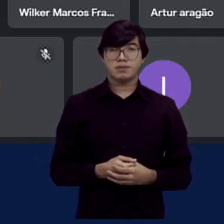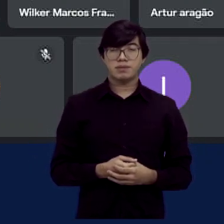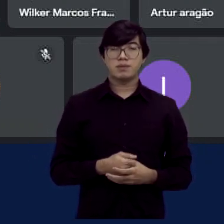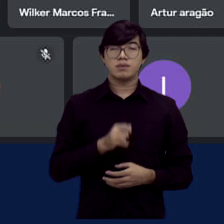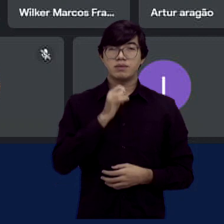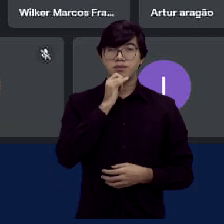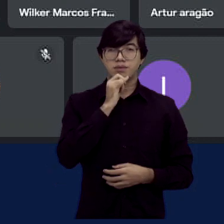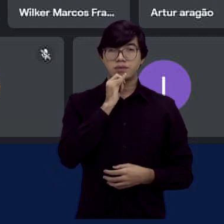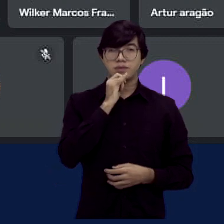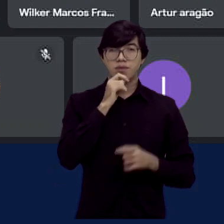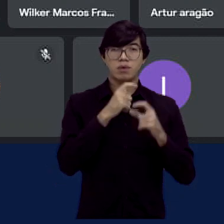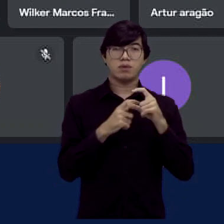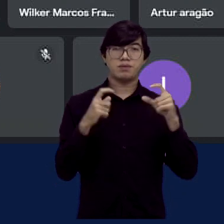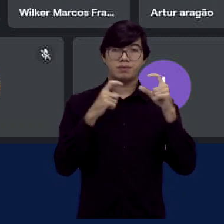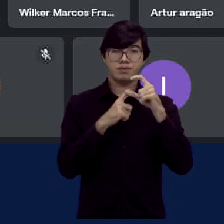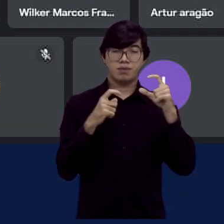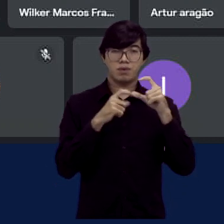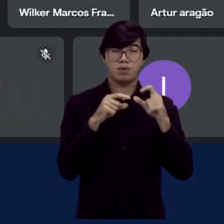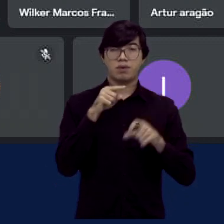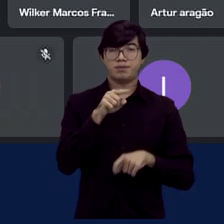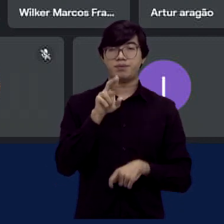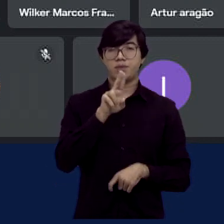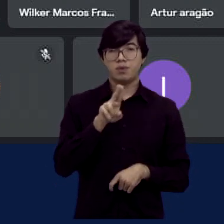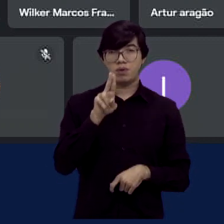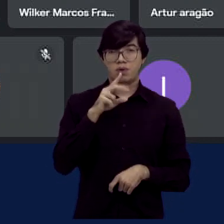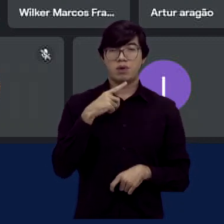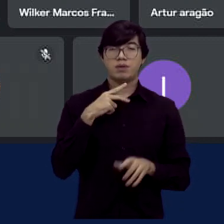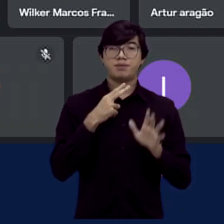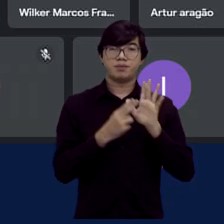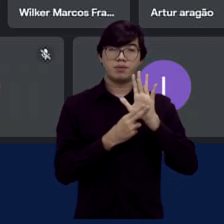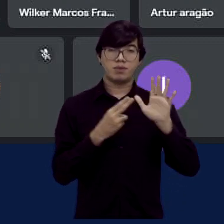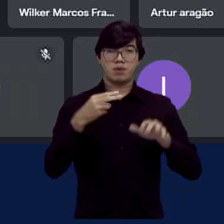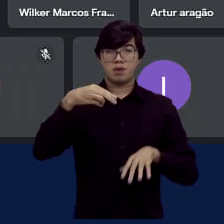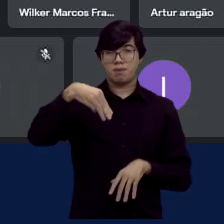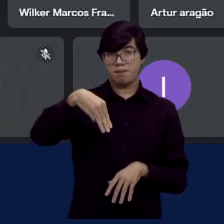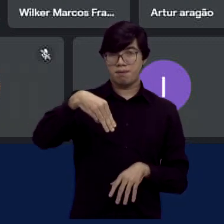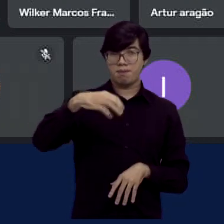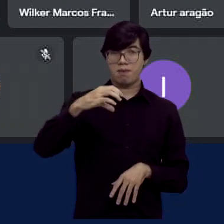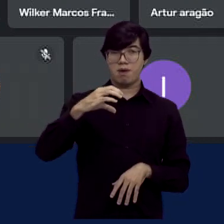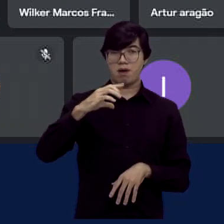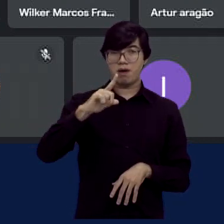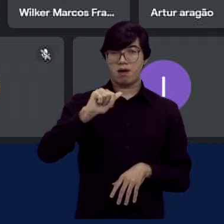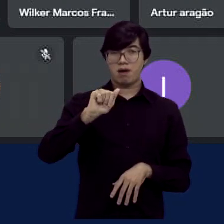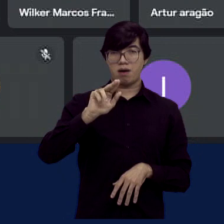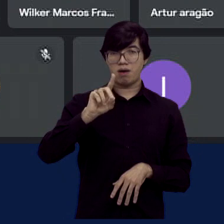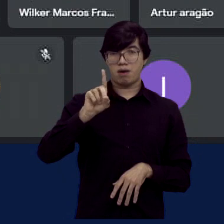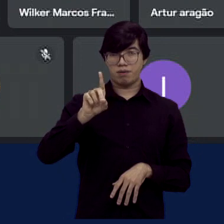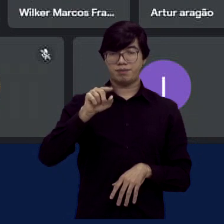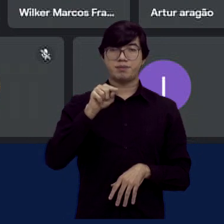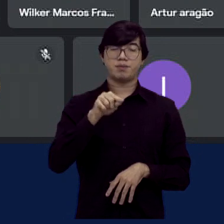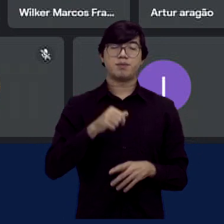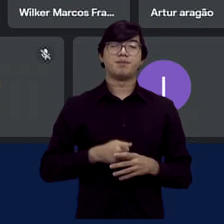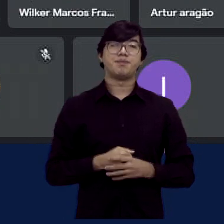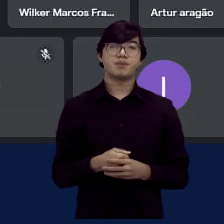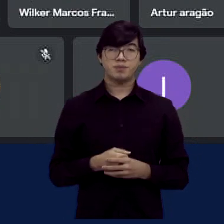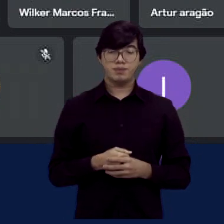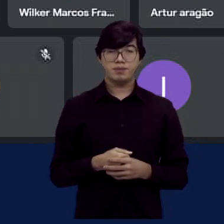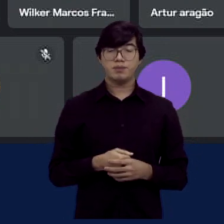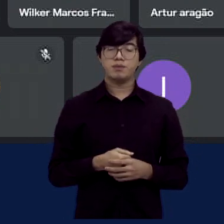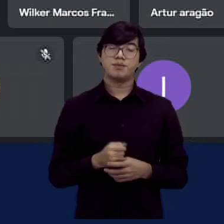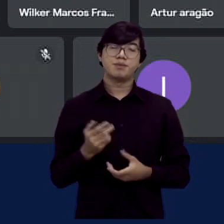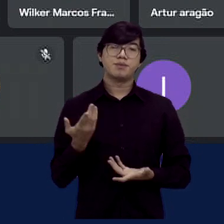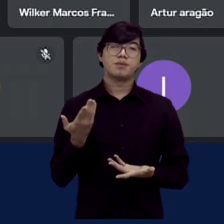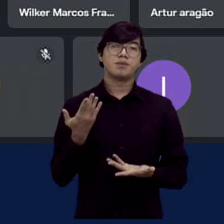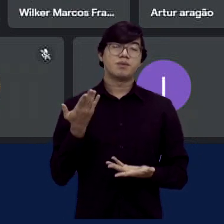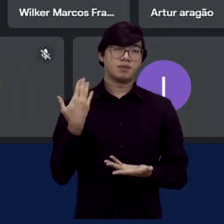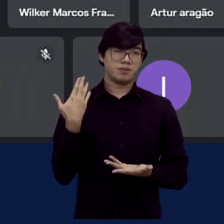sim, segundo a definição do MacLeod. Então, por favor, faz o seguinte. Se você pega... durante a pandemia, eu fiz muitos